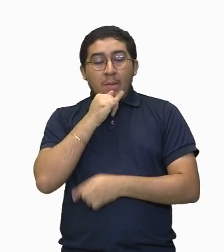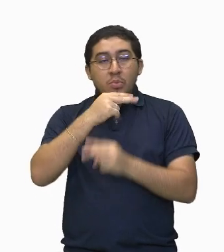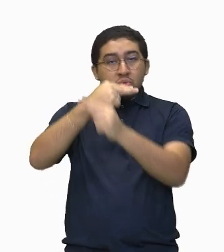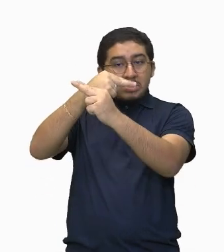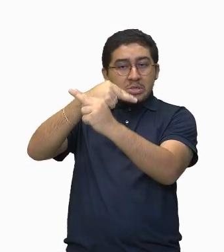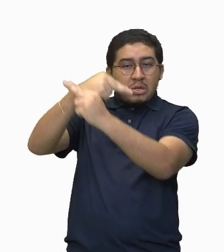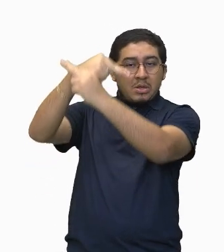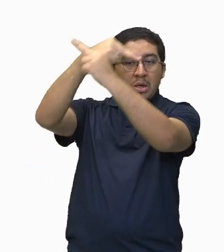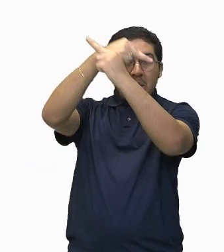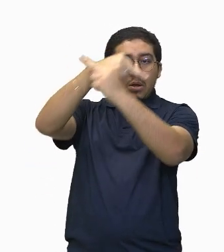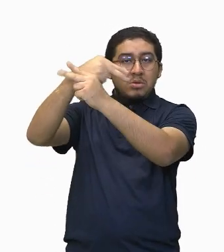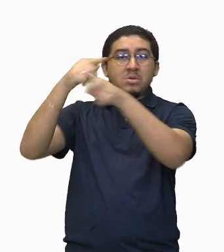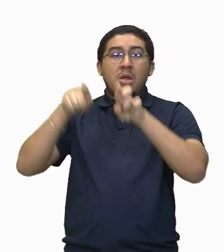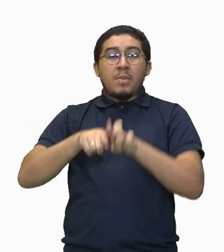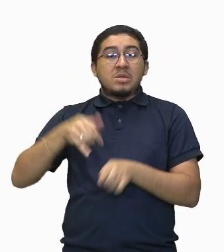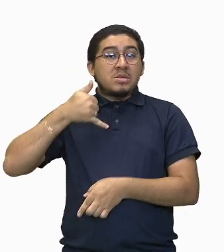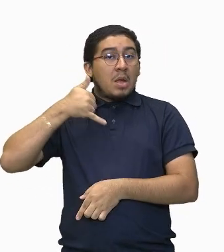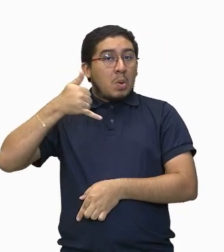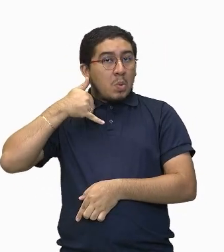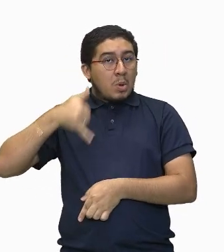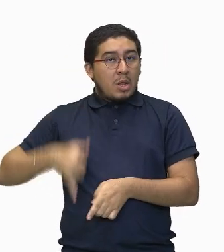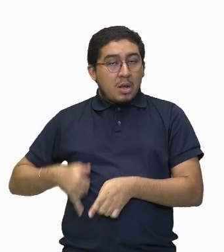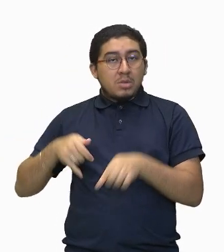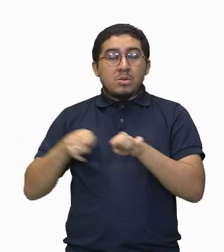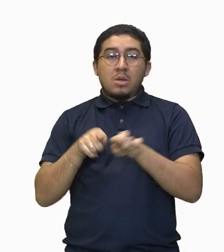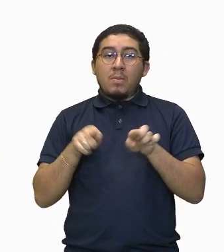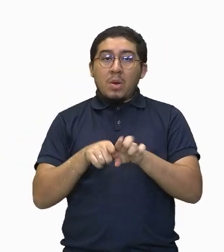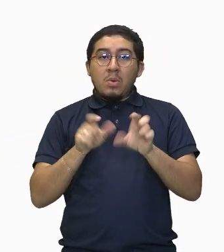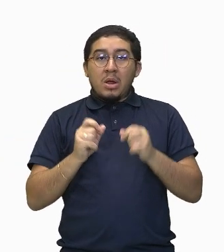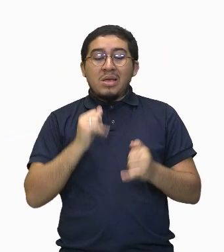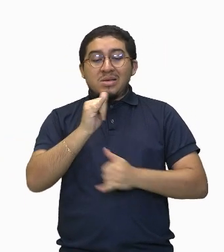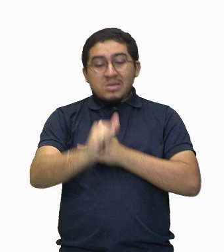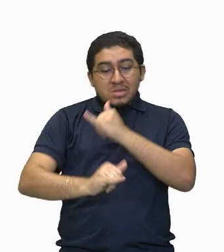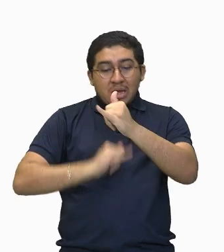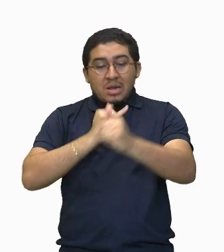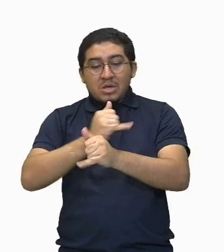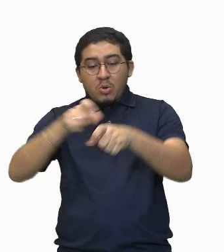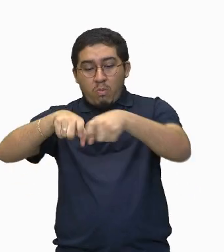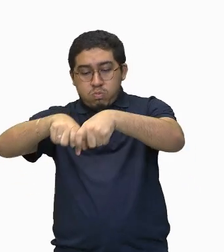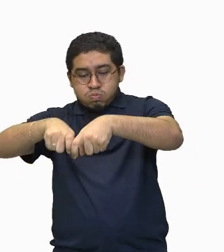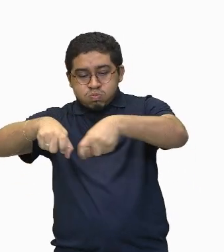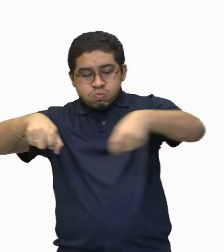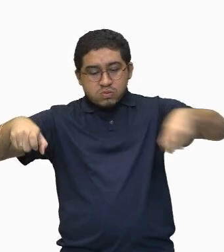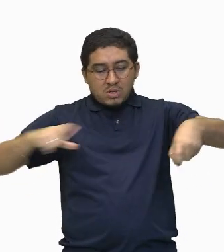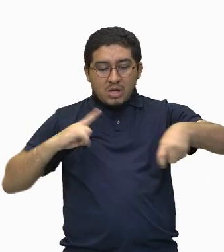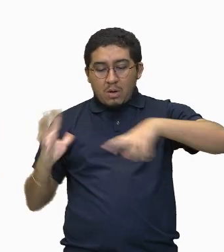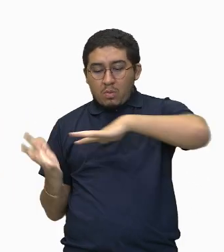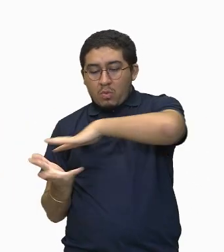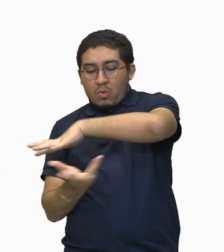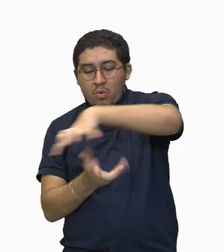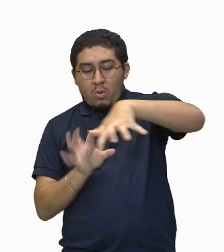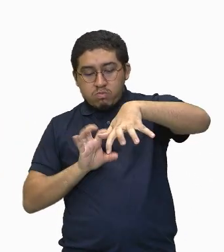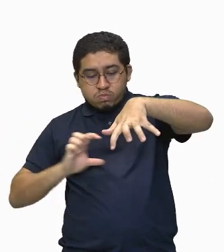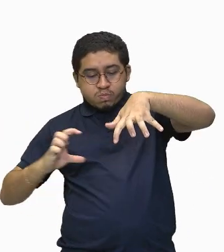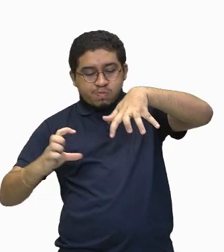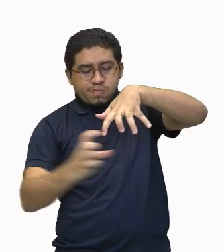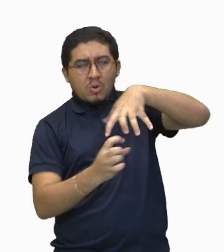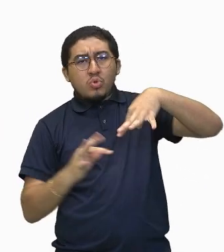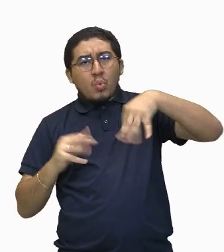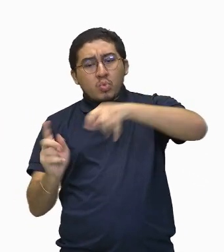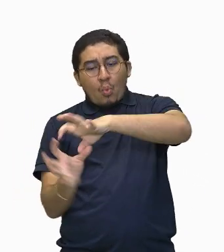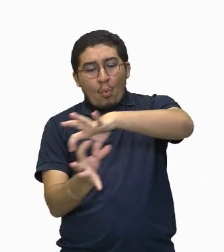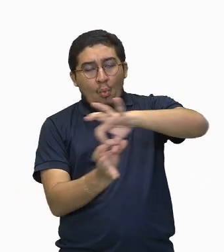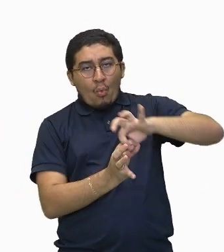satélites, telefones celulares e fibra ótica que conectaram o planeta instantaneamente, criando